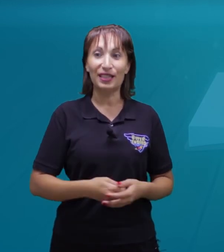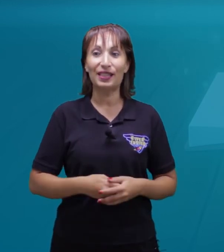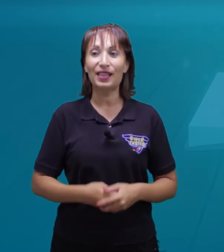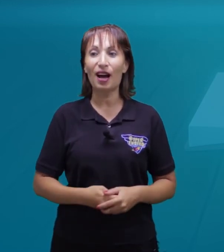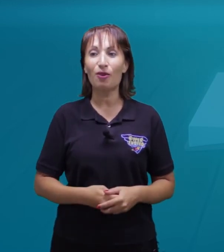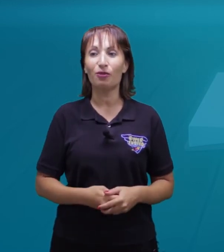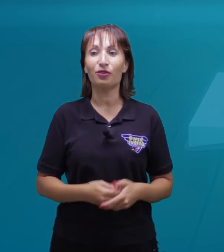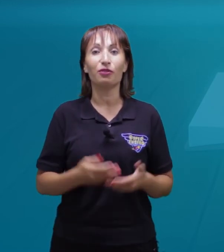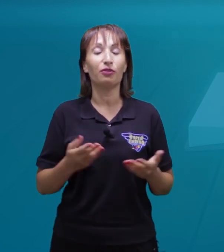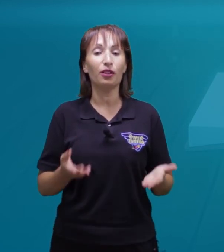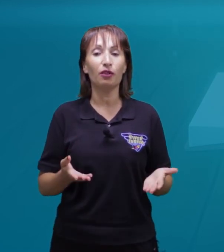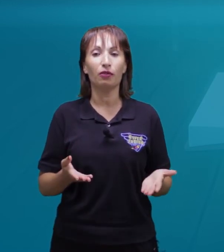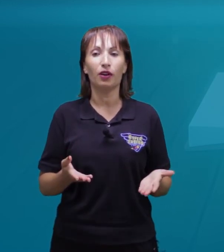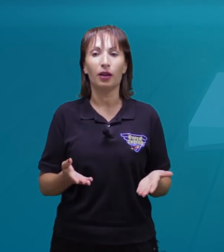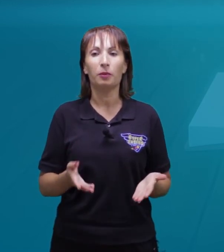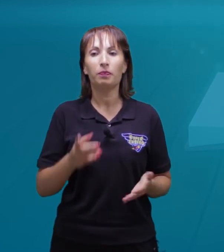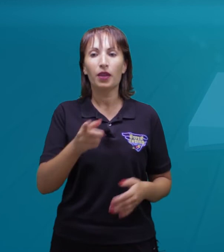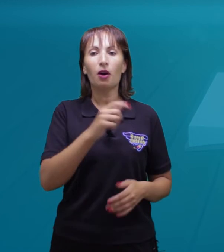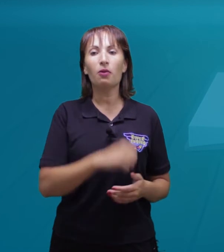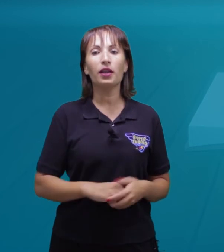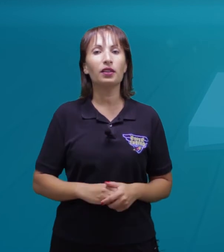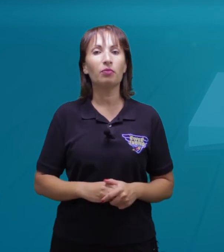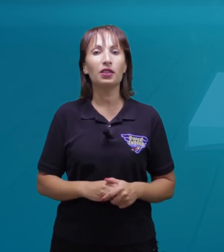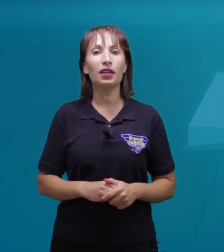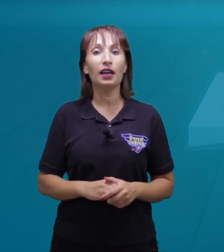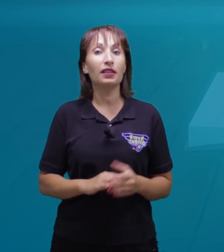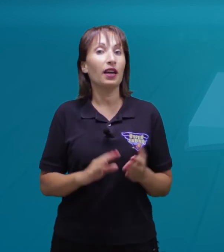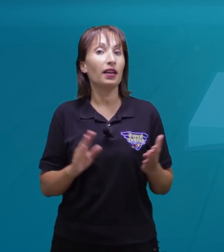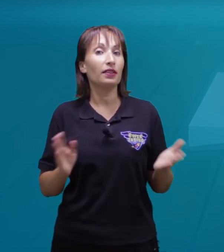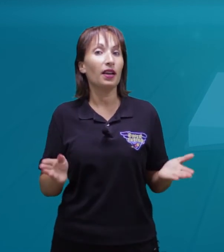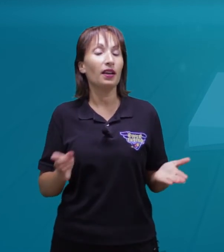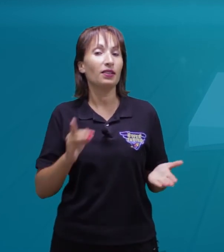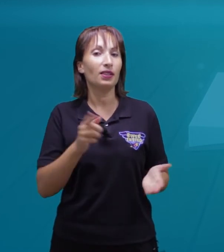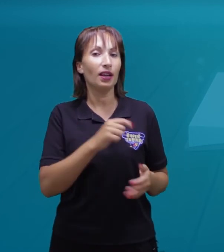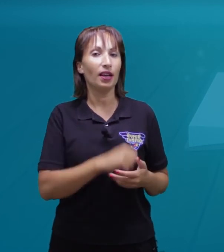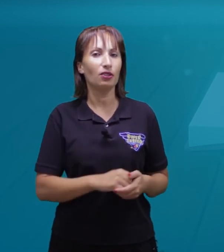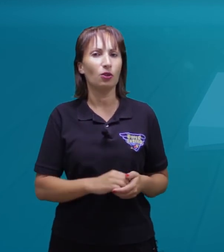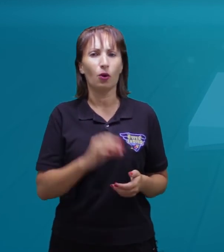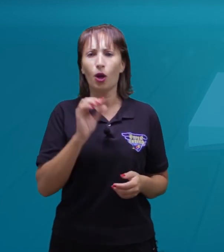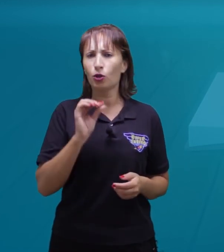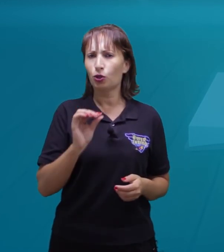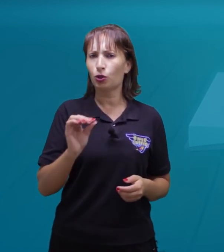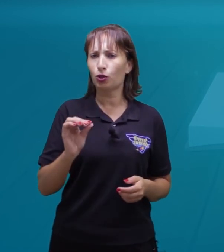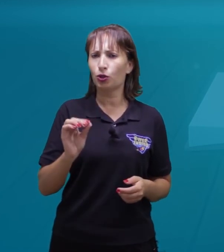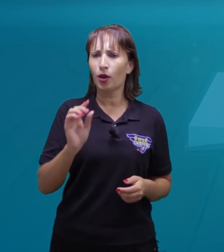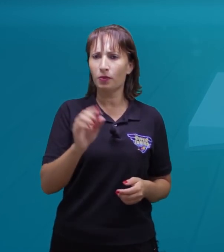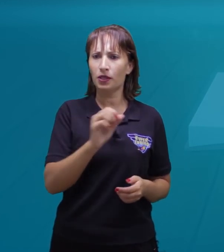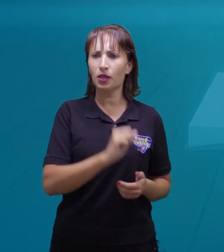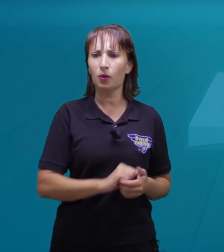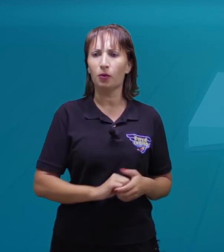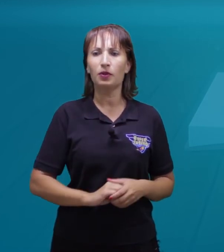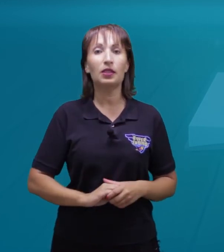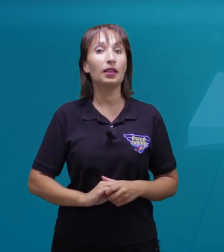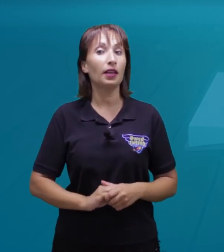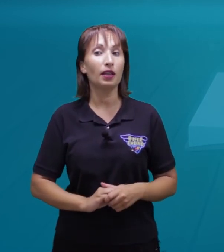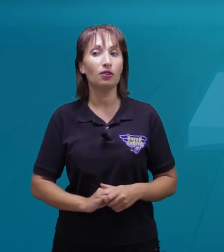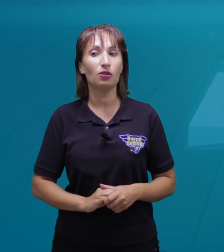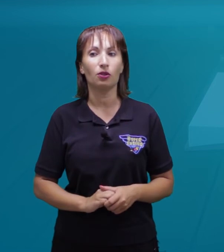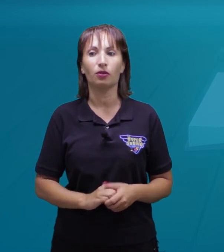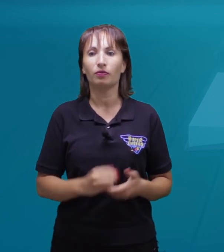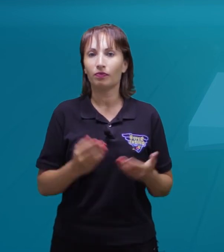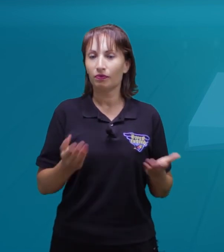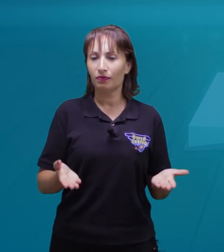oi salve viva ou ainda mostrar a ideia de silêncio cio